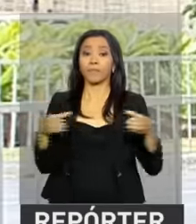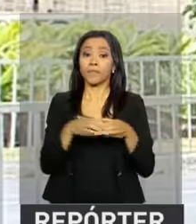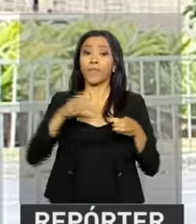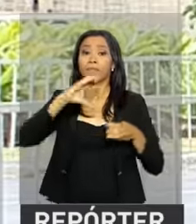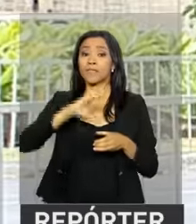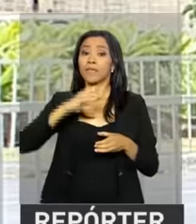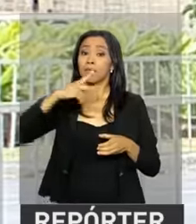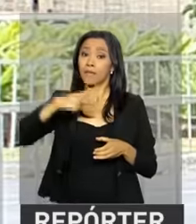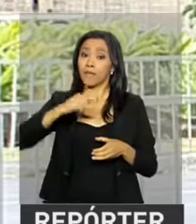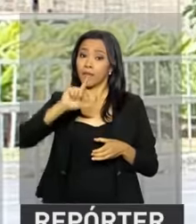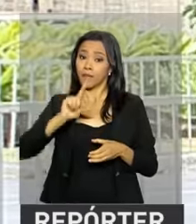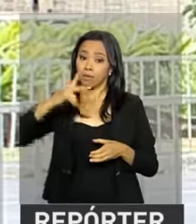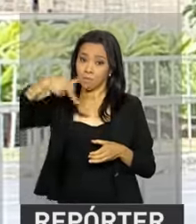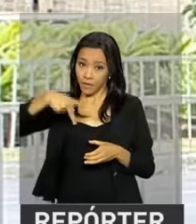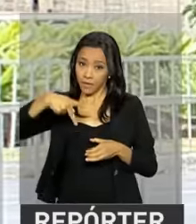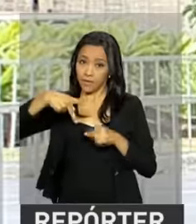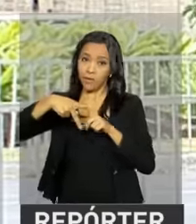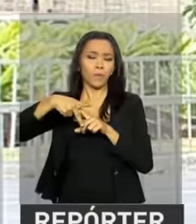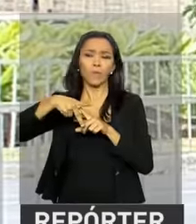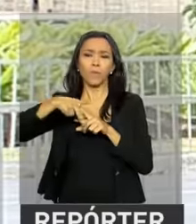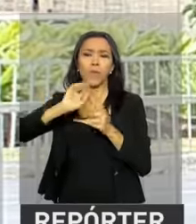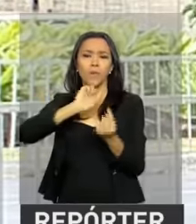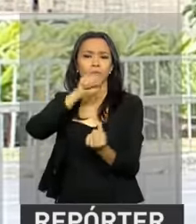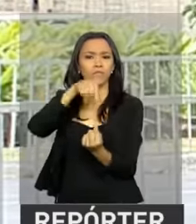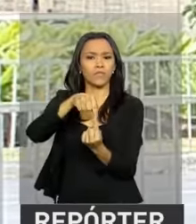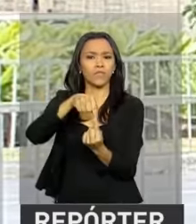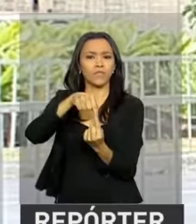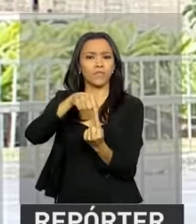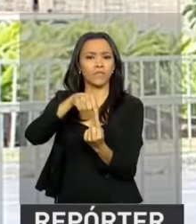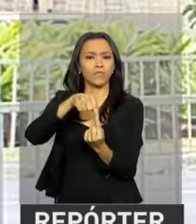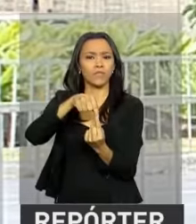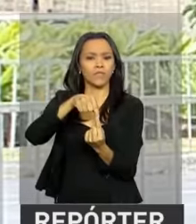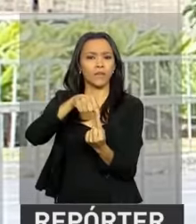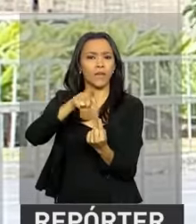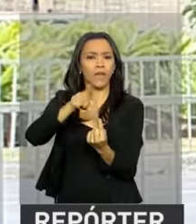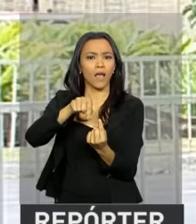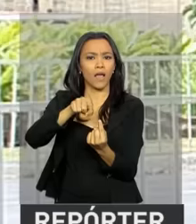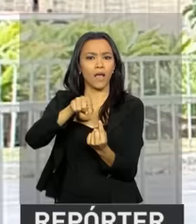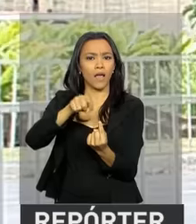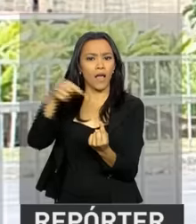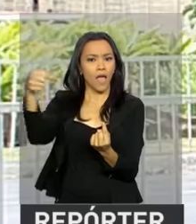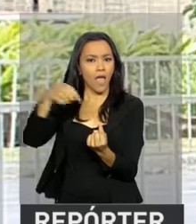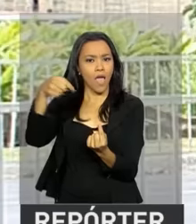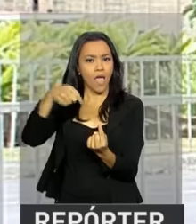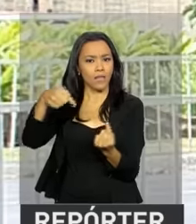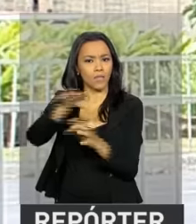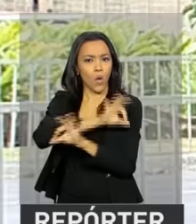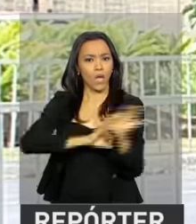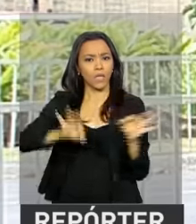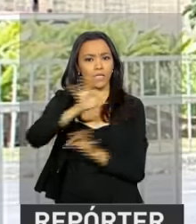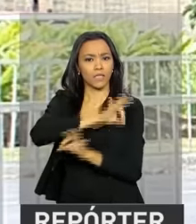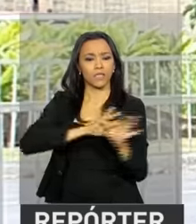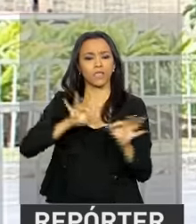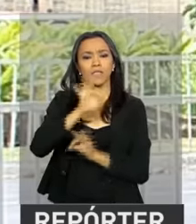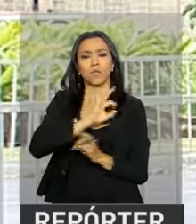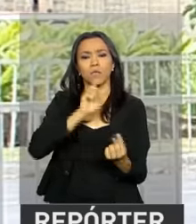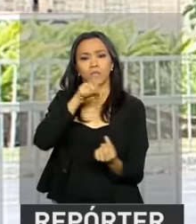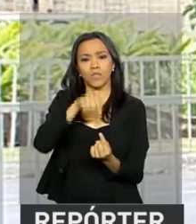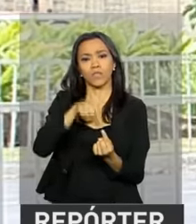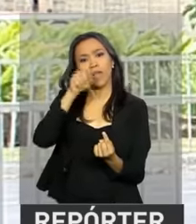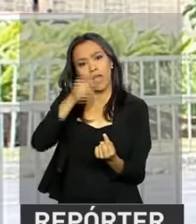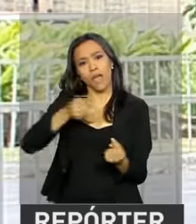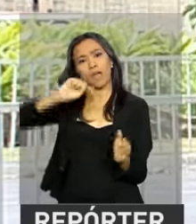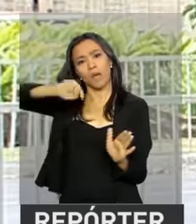organização internacional pretende eh eh a cplp essa organização internacional pretende